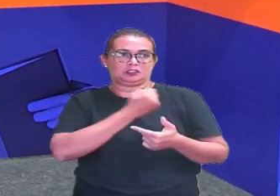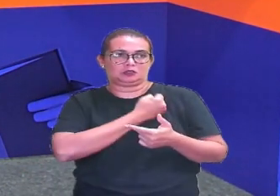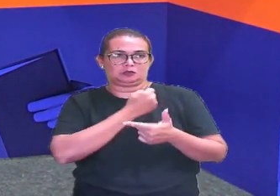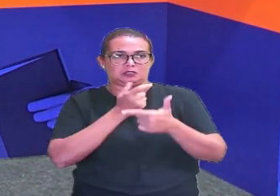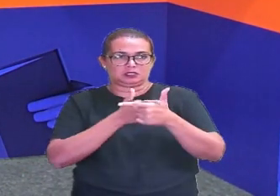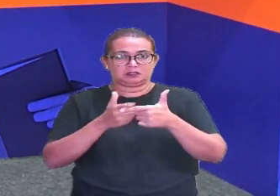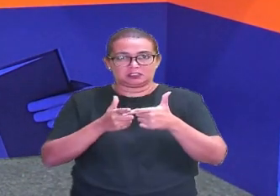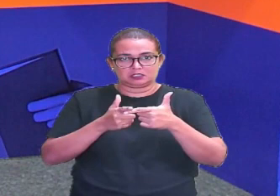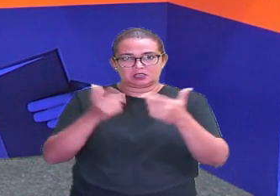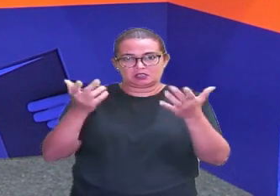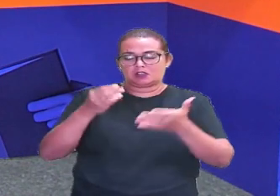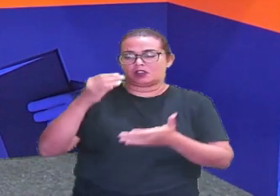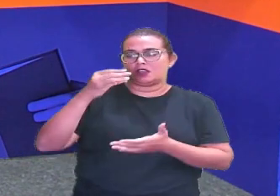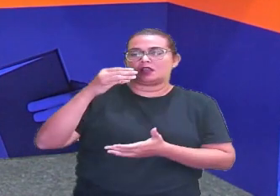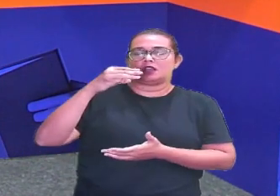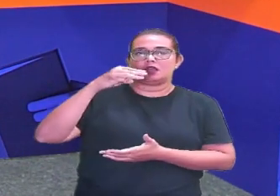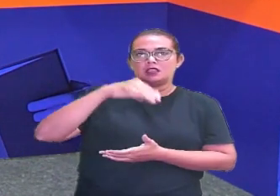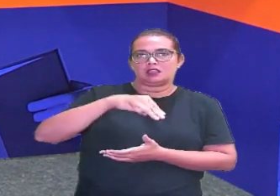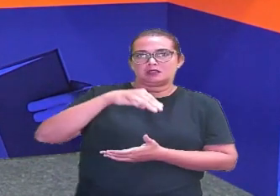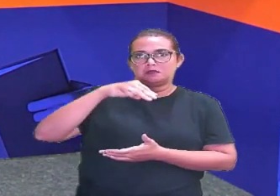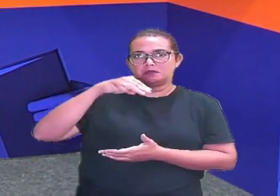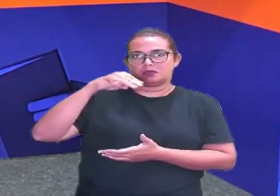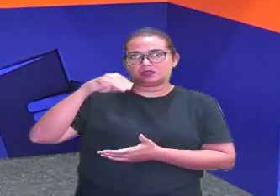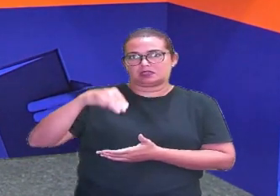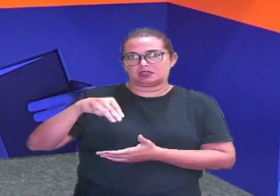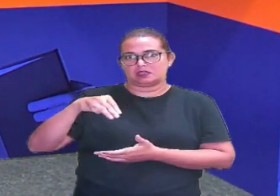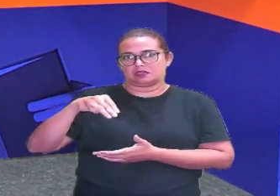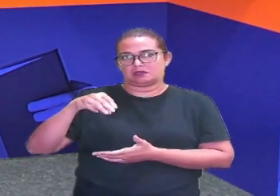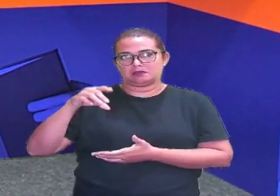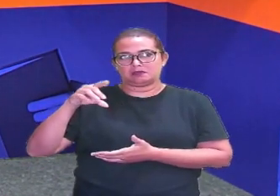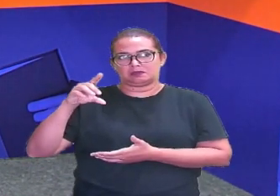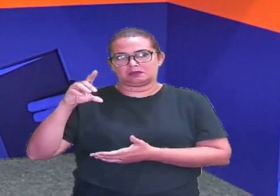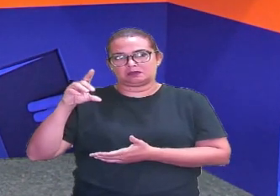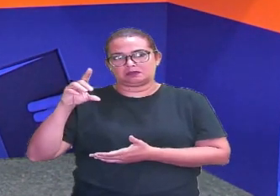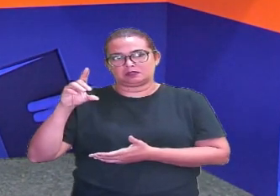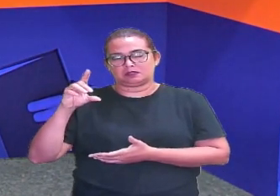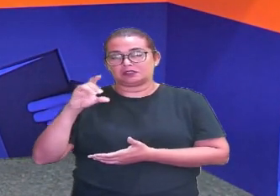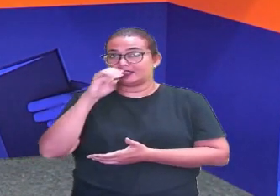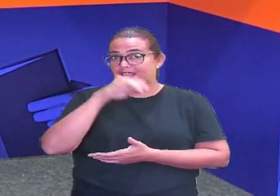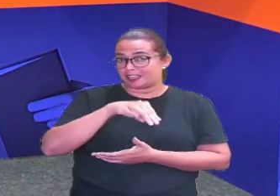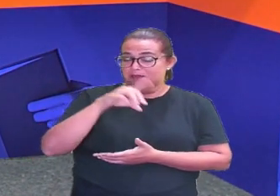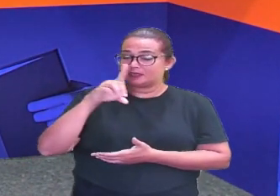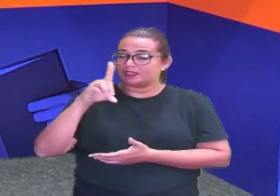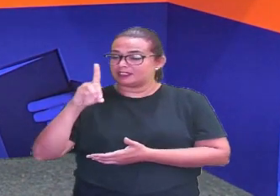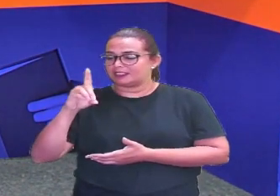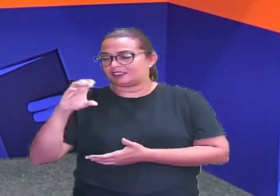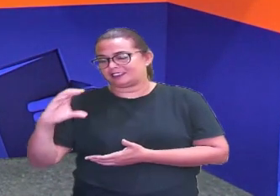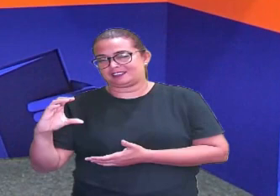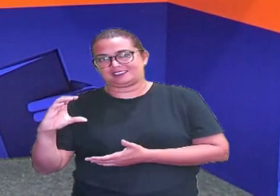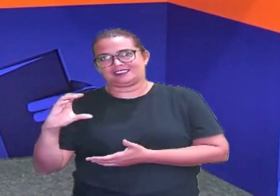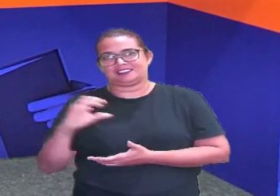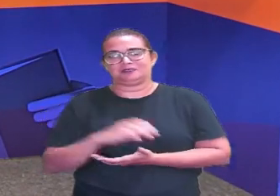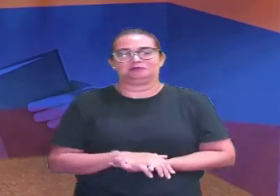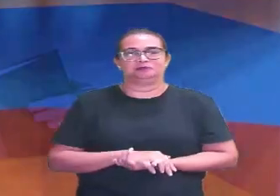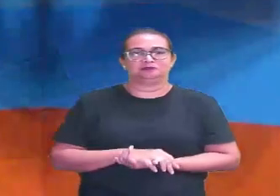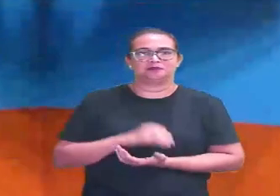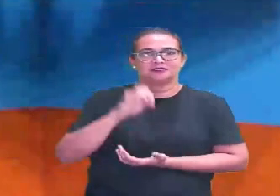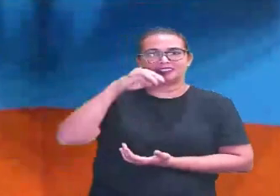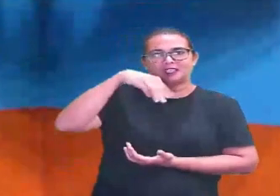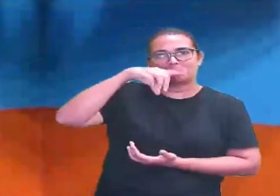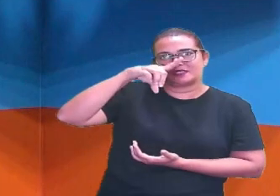o máximo divisor comum, o MDC, certo? Vamos